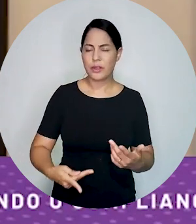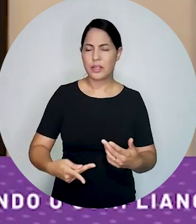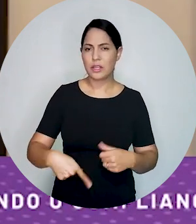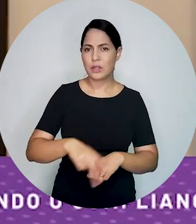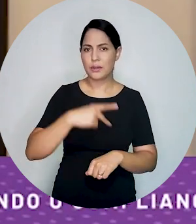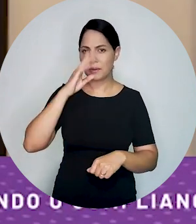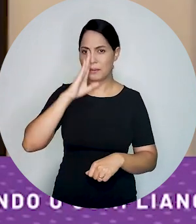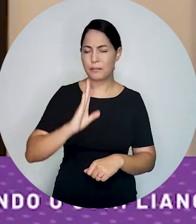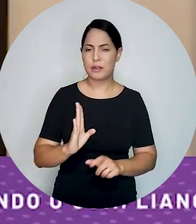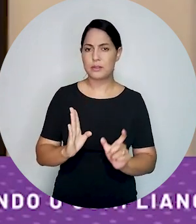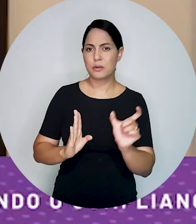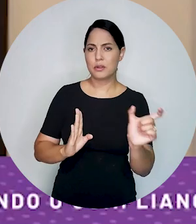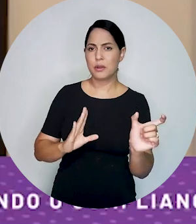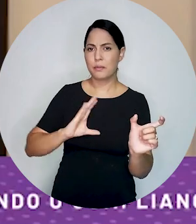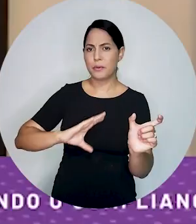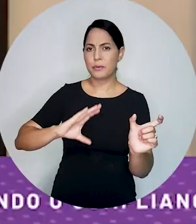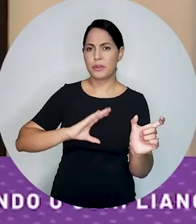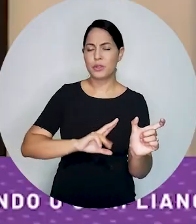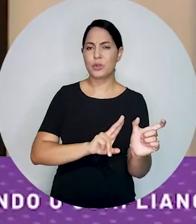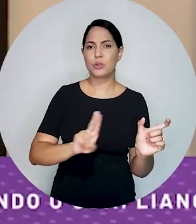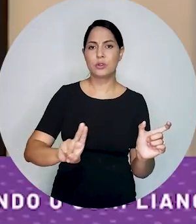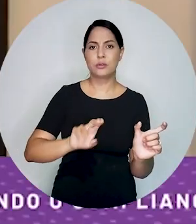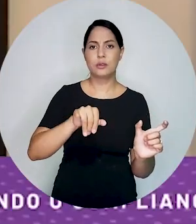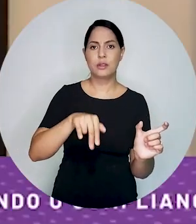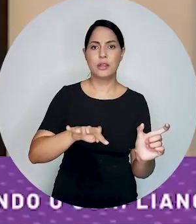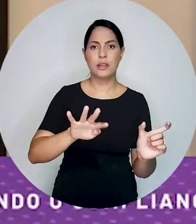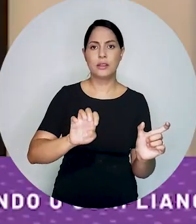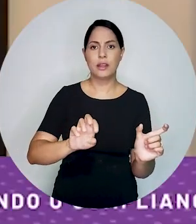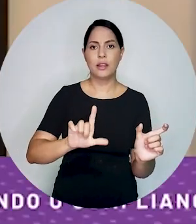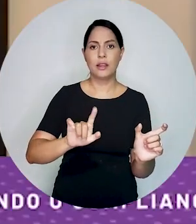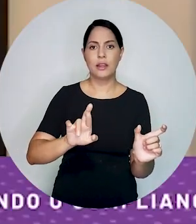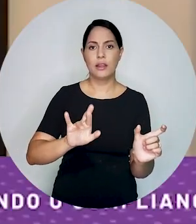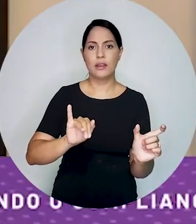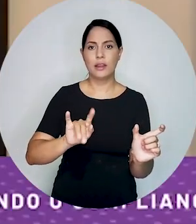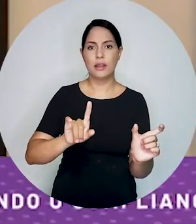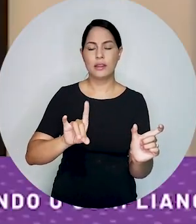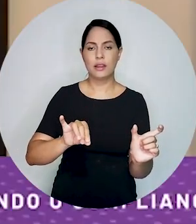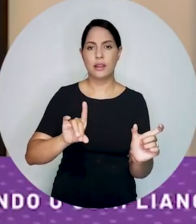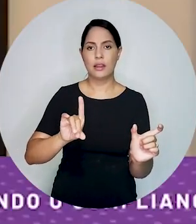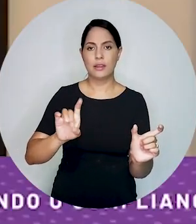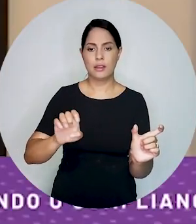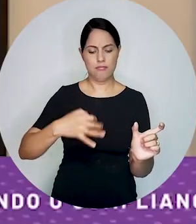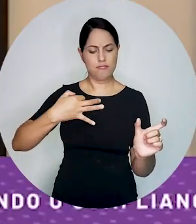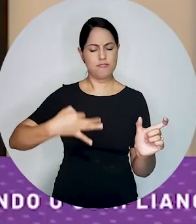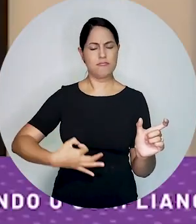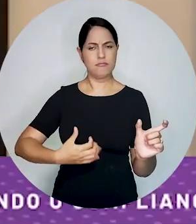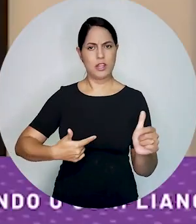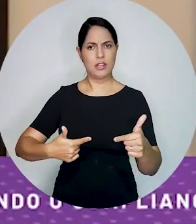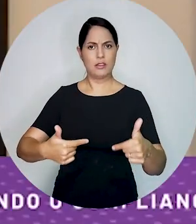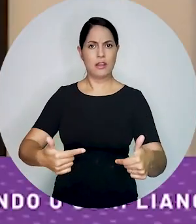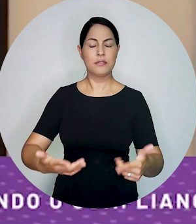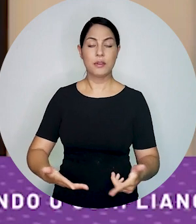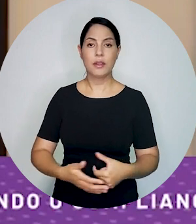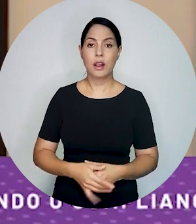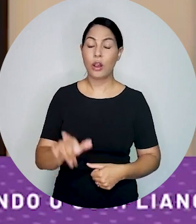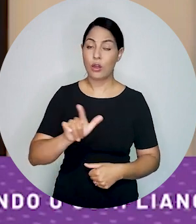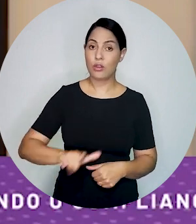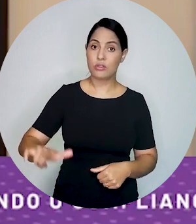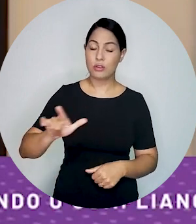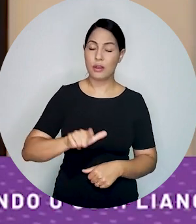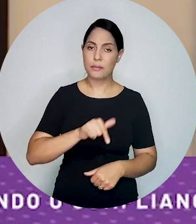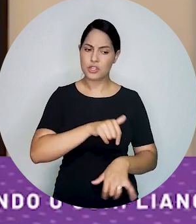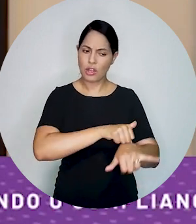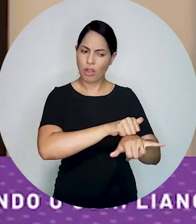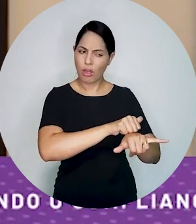gente chama em português de integridade. Aqui no Brasil, o tema ganhou muita notoriedade, logicamente, com